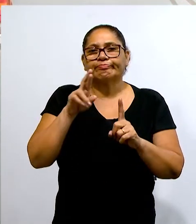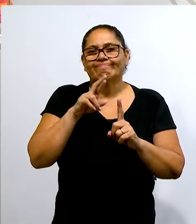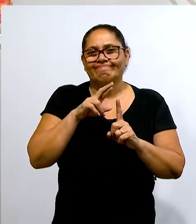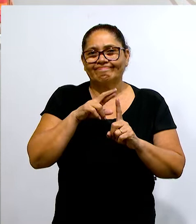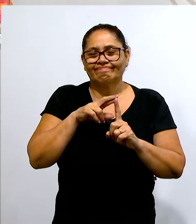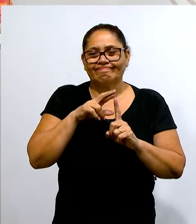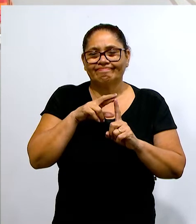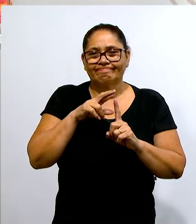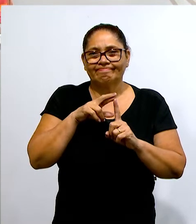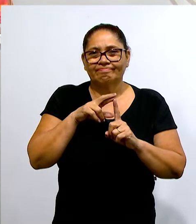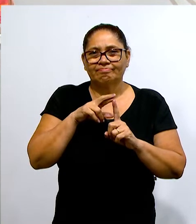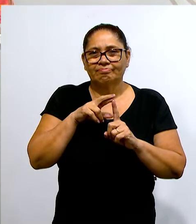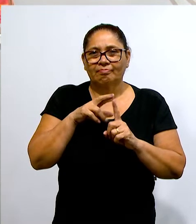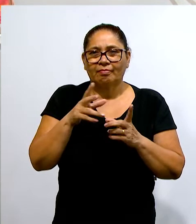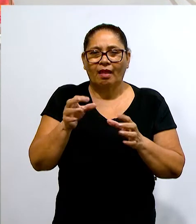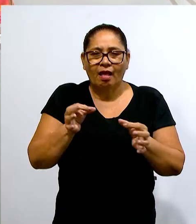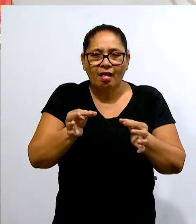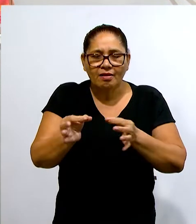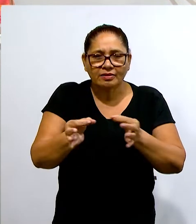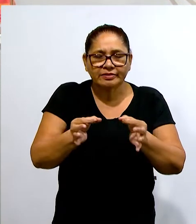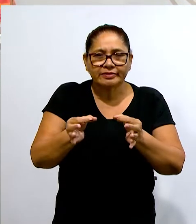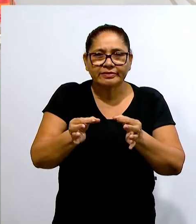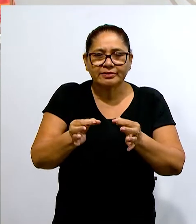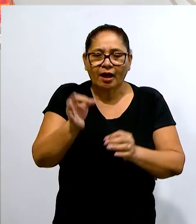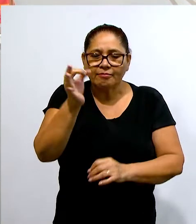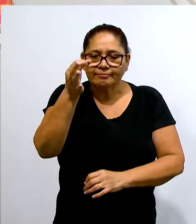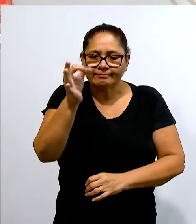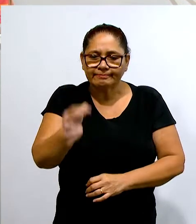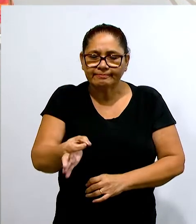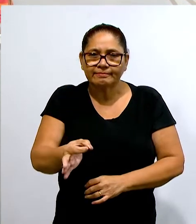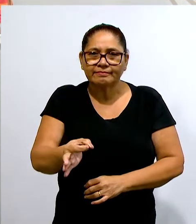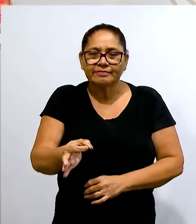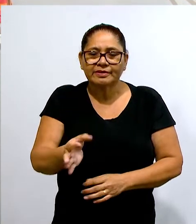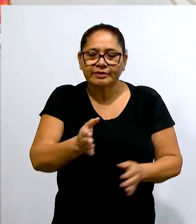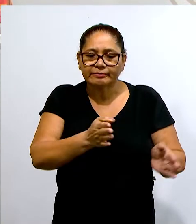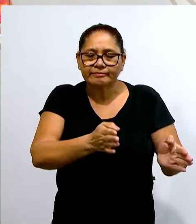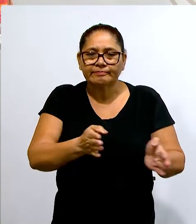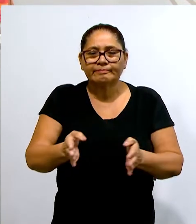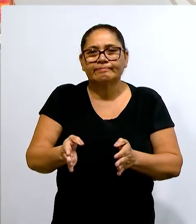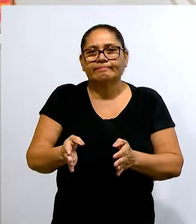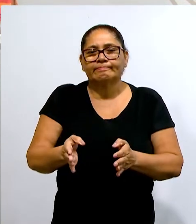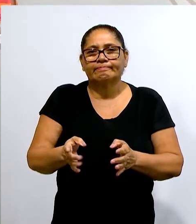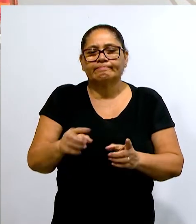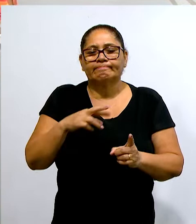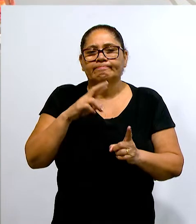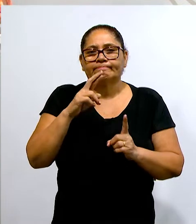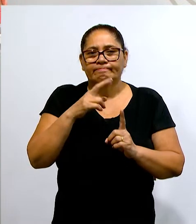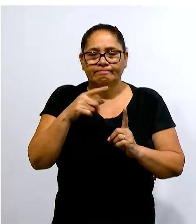né, uma análise bem pontual a partir desses principais aspectos.